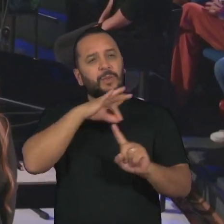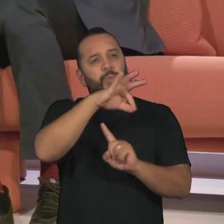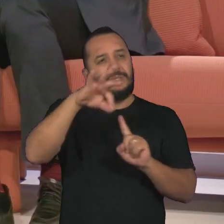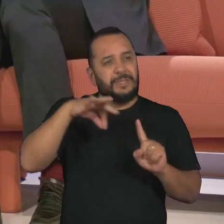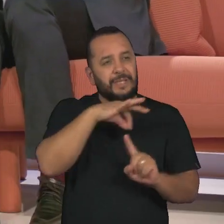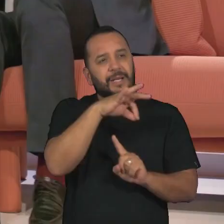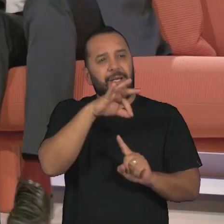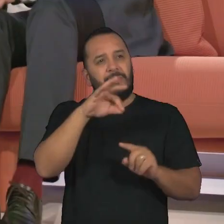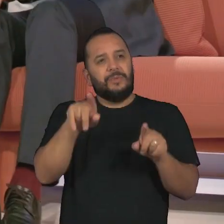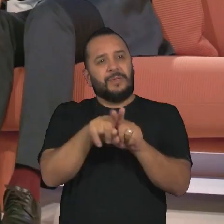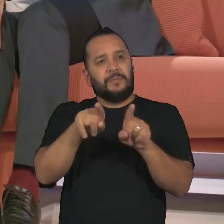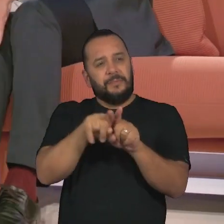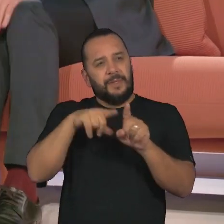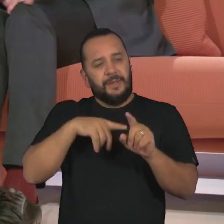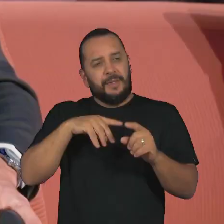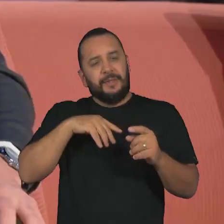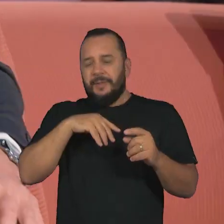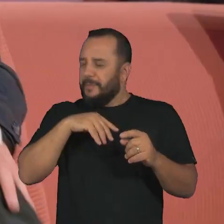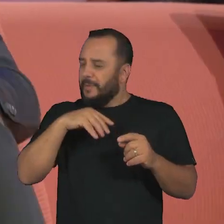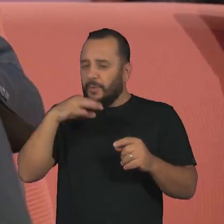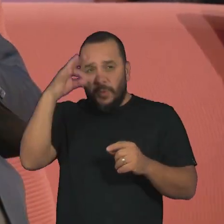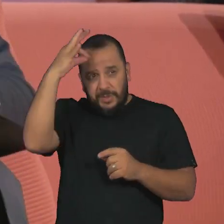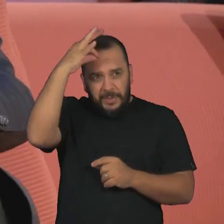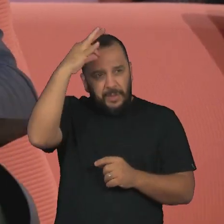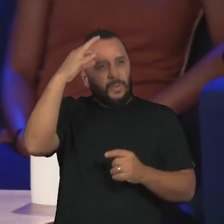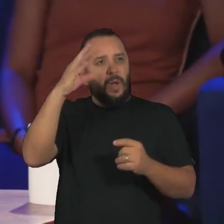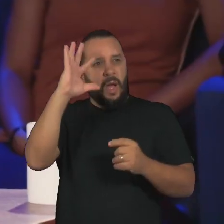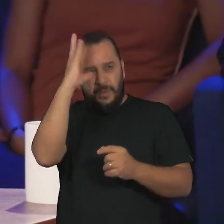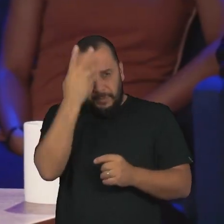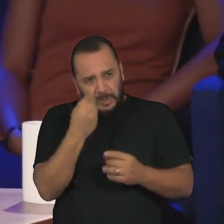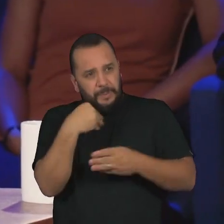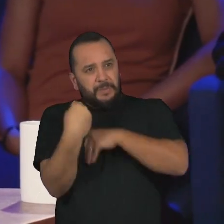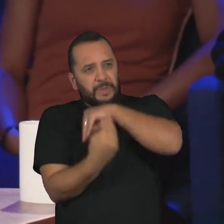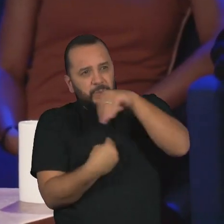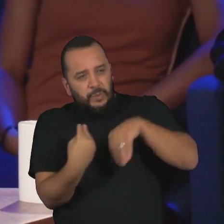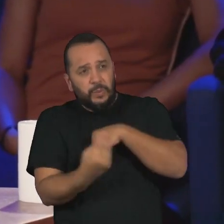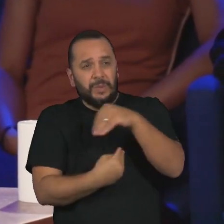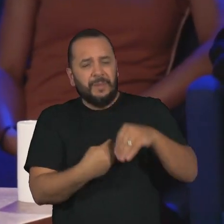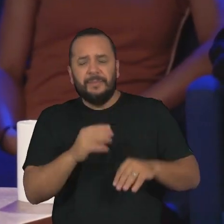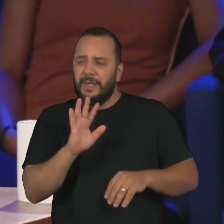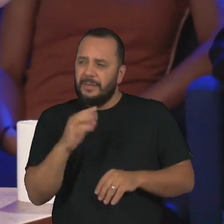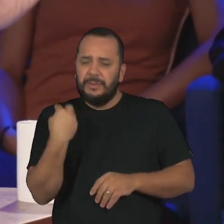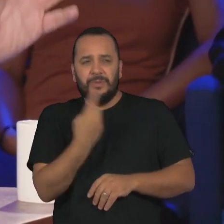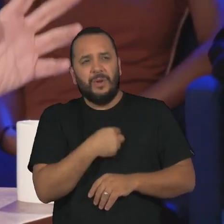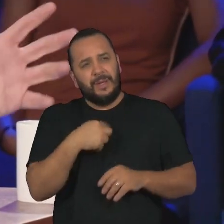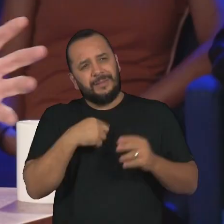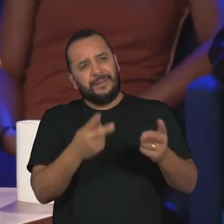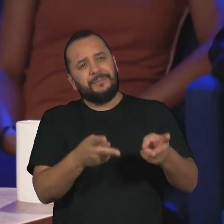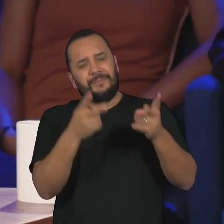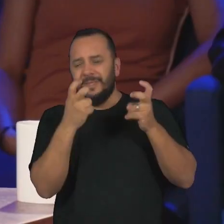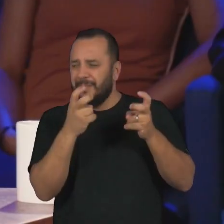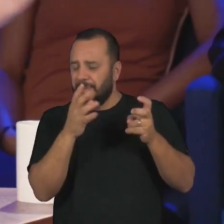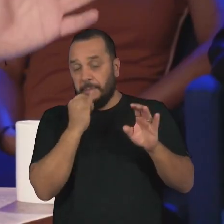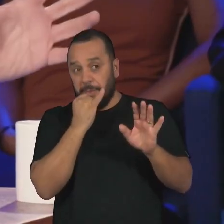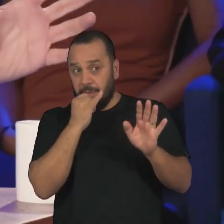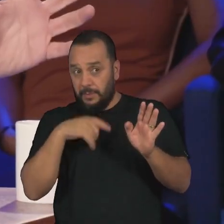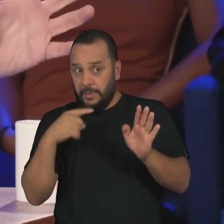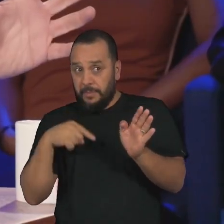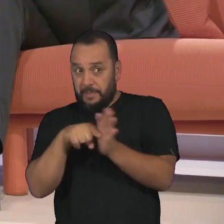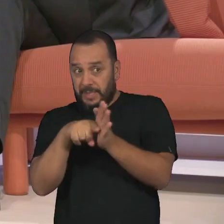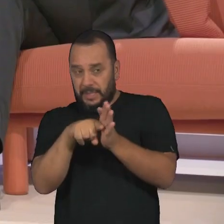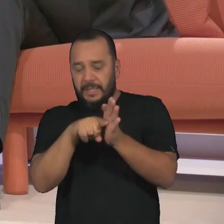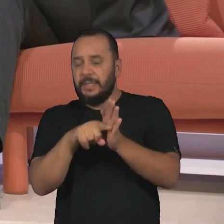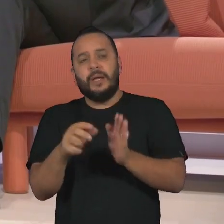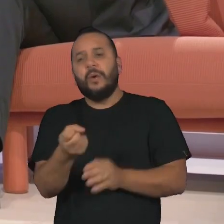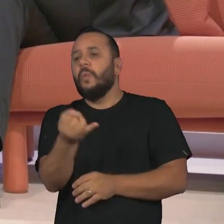né? É muito interessante que a gente tem uma percepção, quando você faz uma pesquisa, né? Quem acredita em